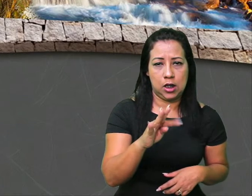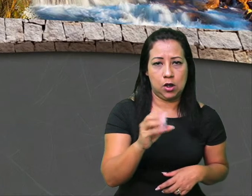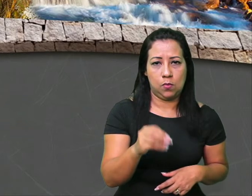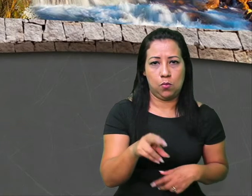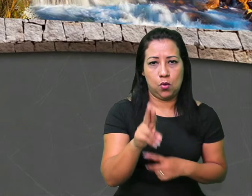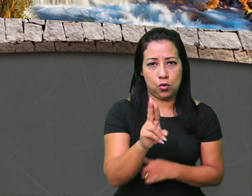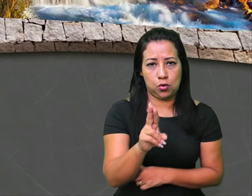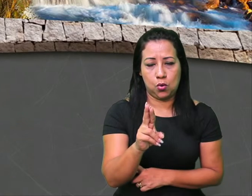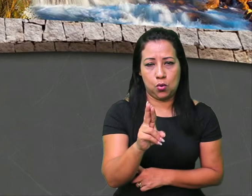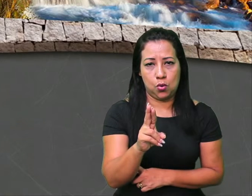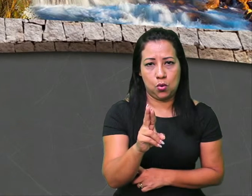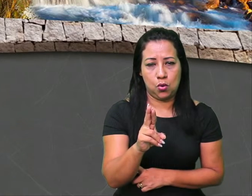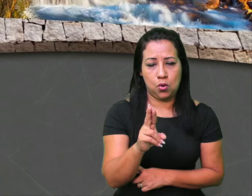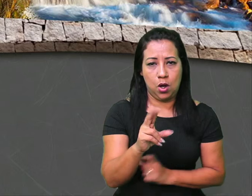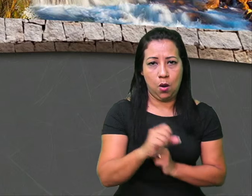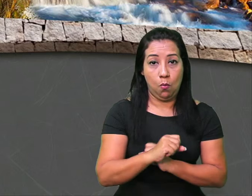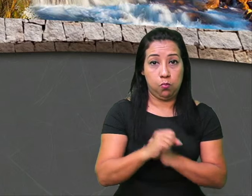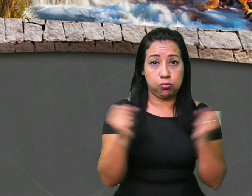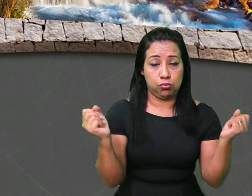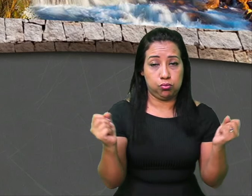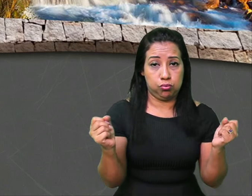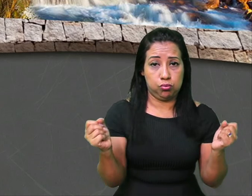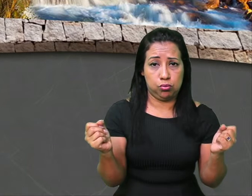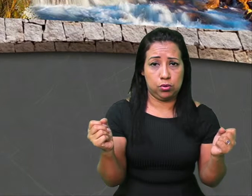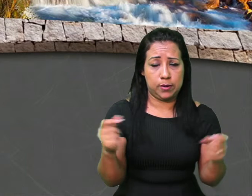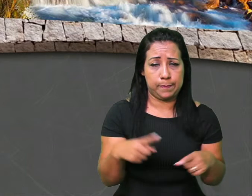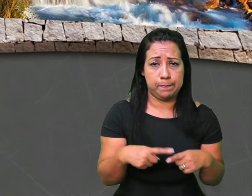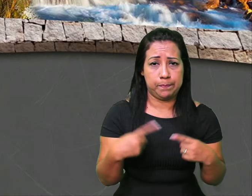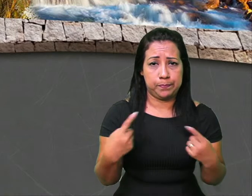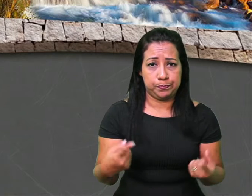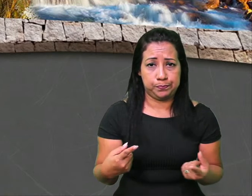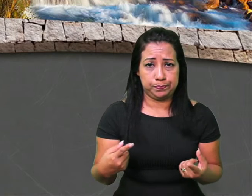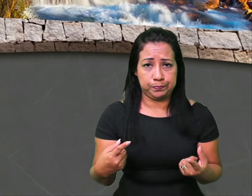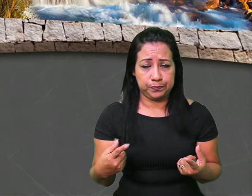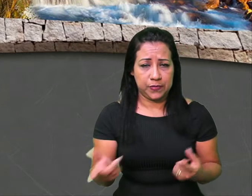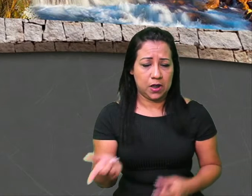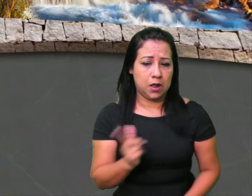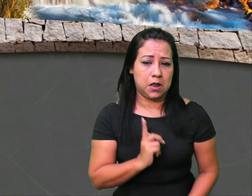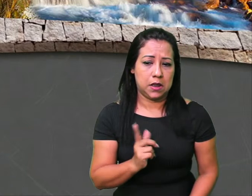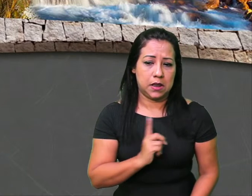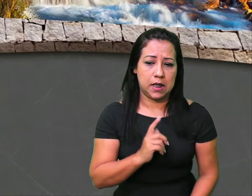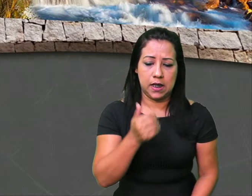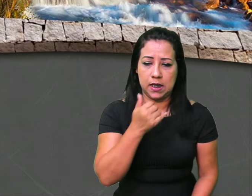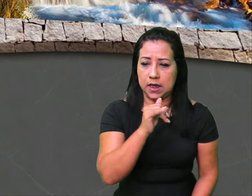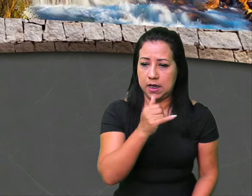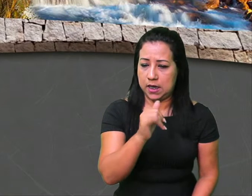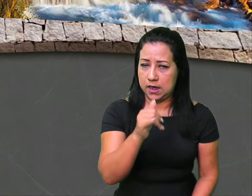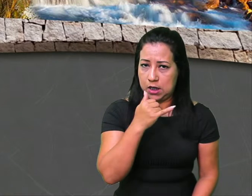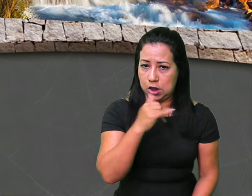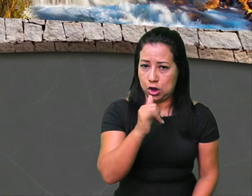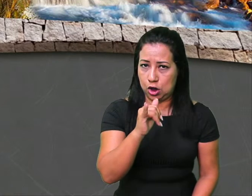a explosão, tá? E eu tenho energia hidrelétrica.